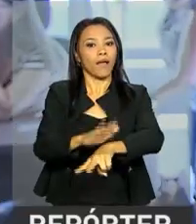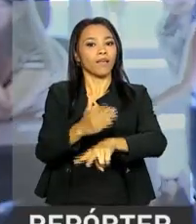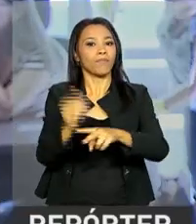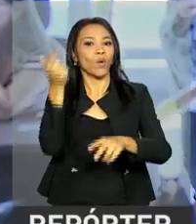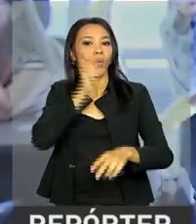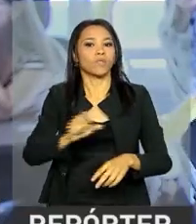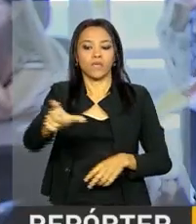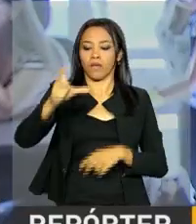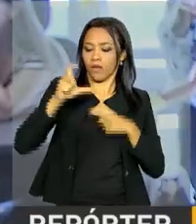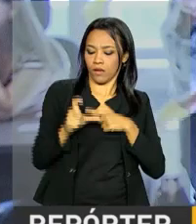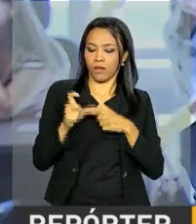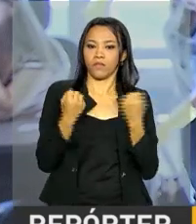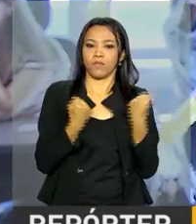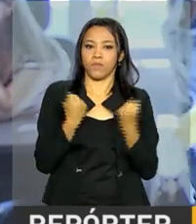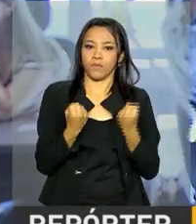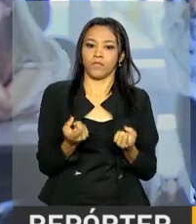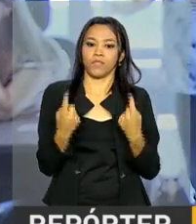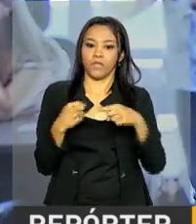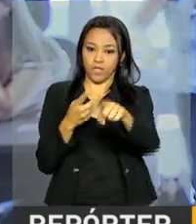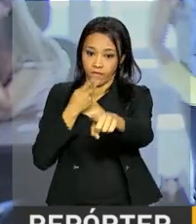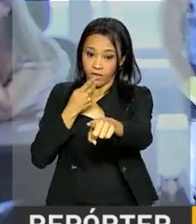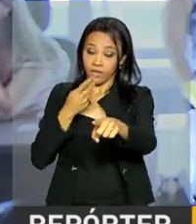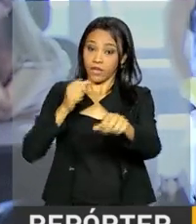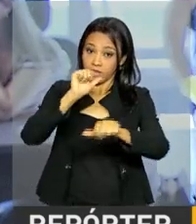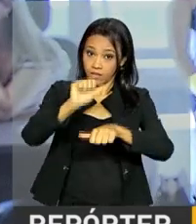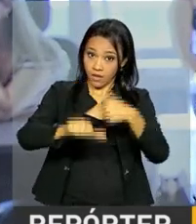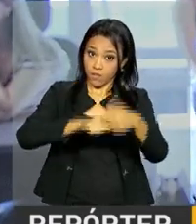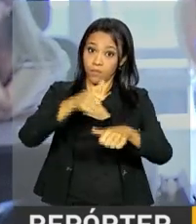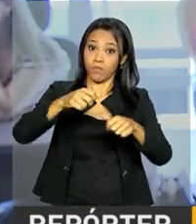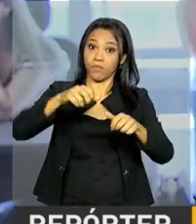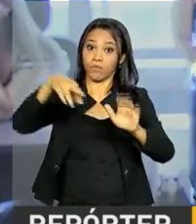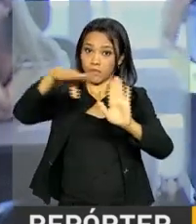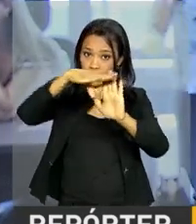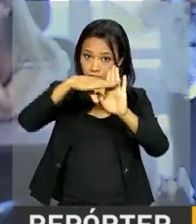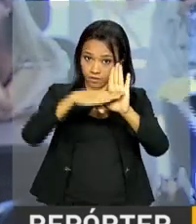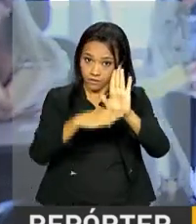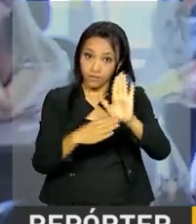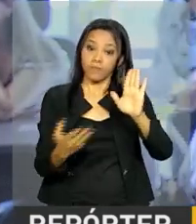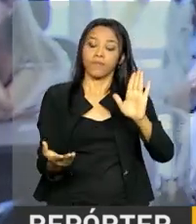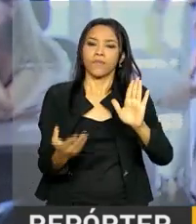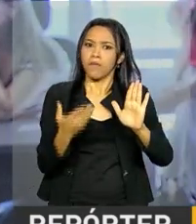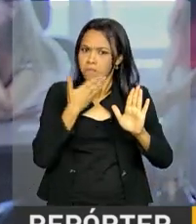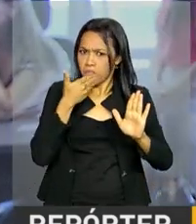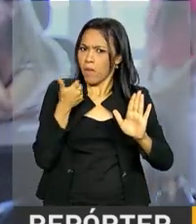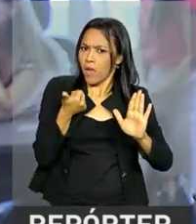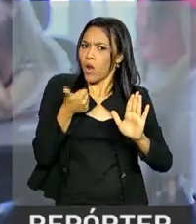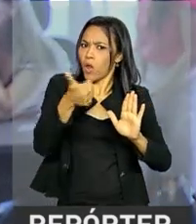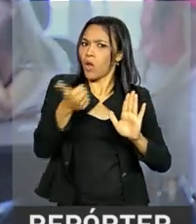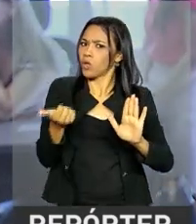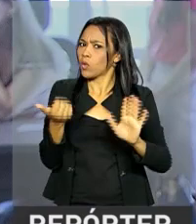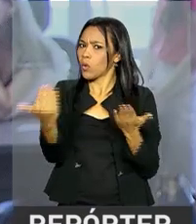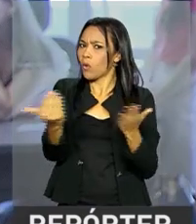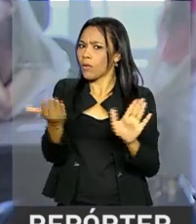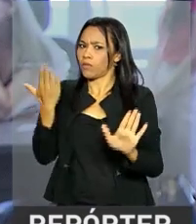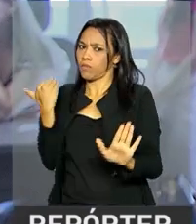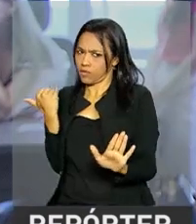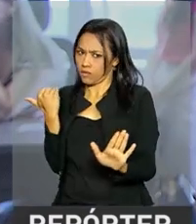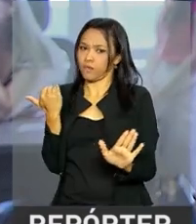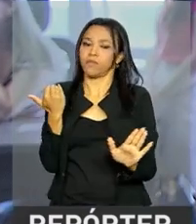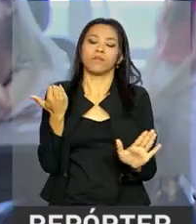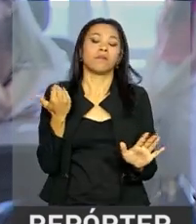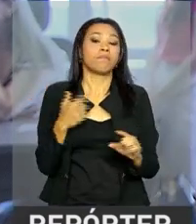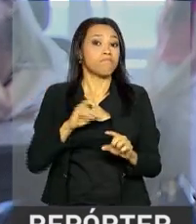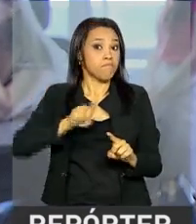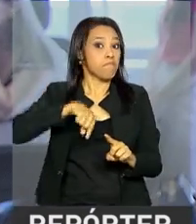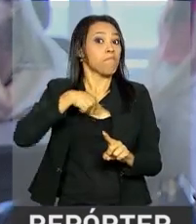gente pode perceber que nas mudanças que vem ocorrendo tá tendo assim uma grande melhoria do que era no passado e